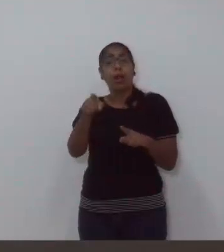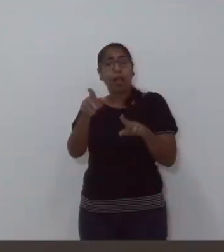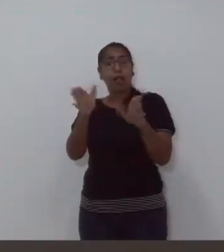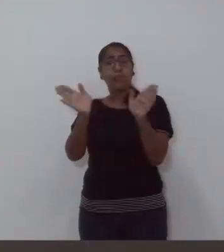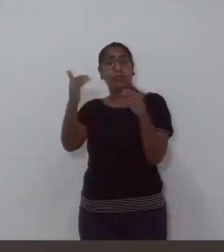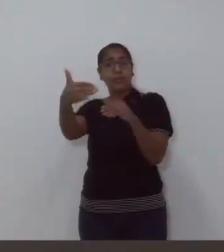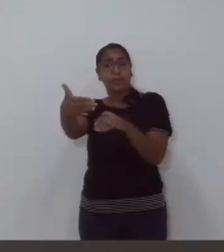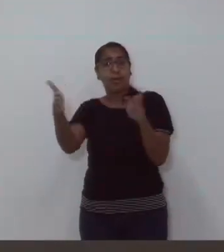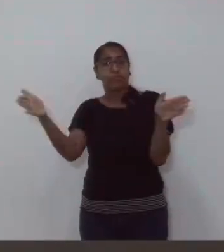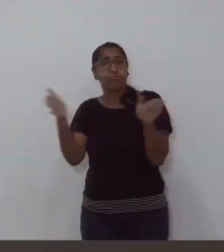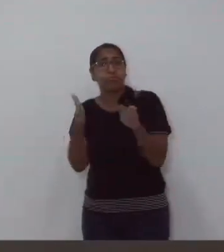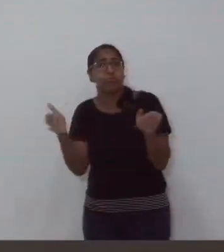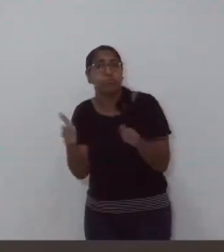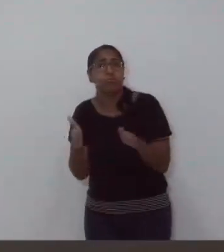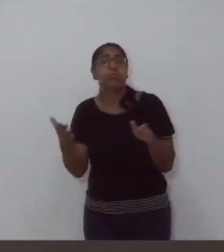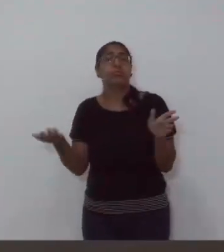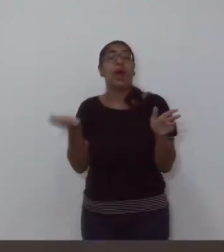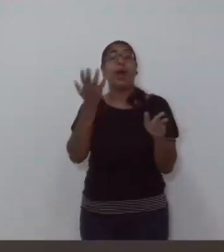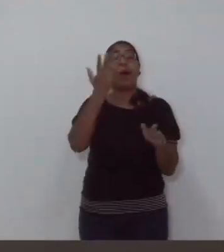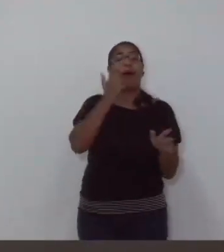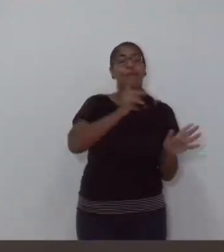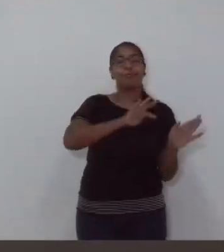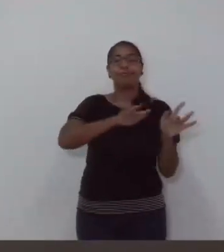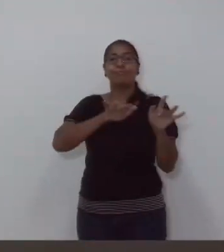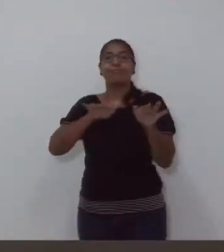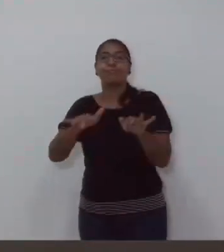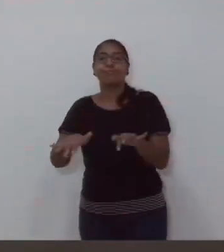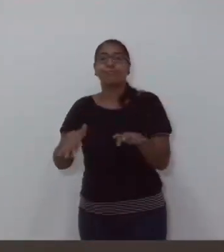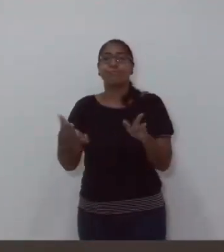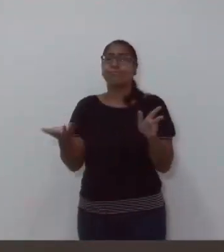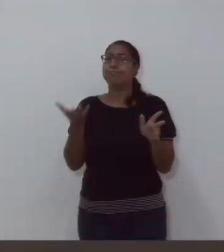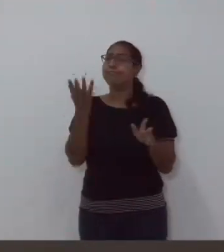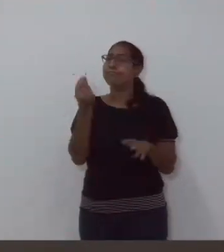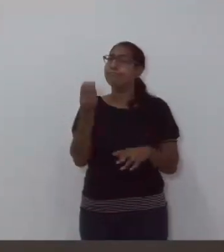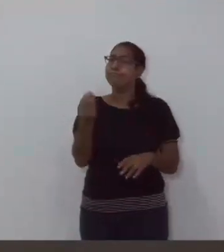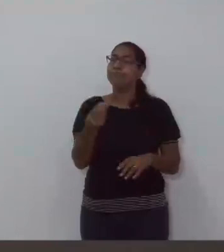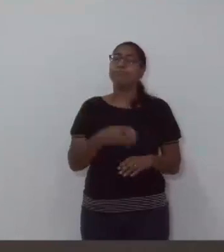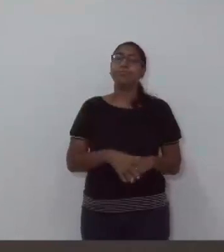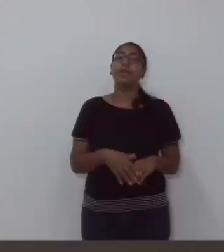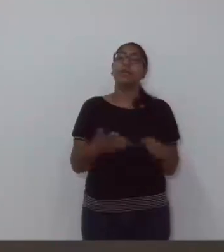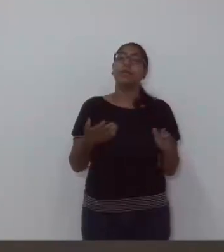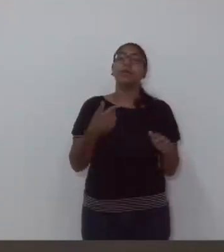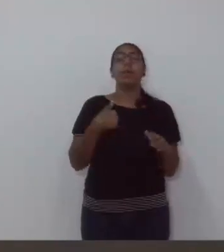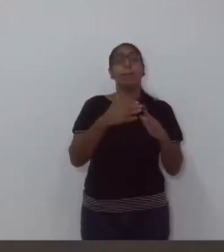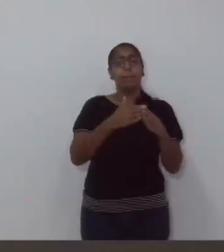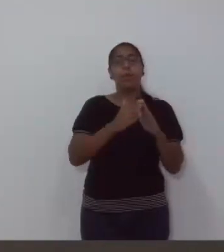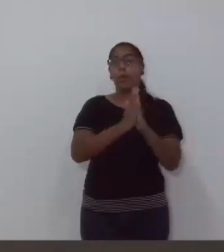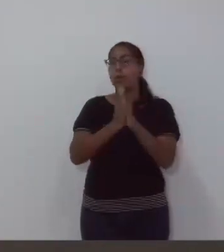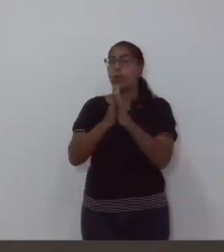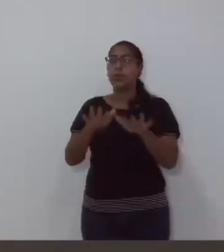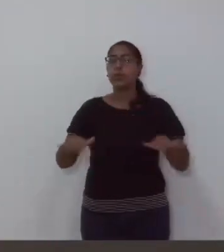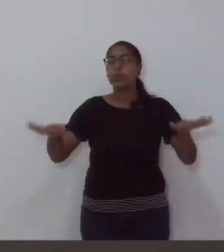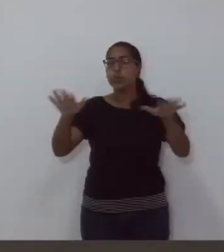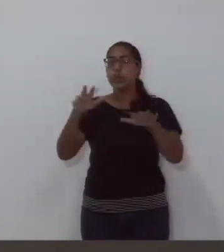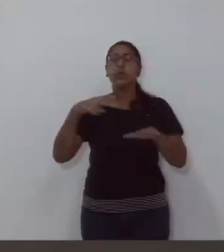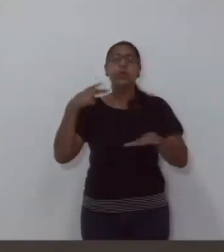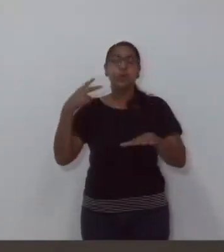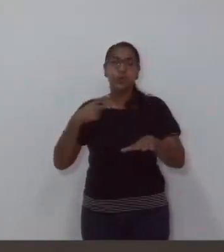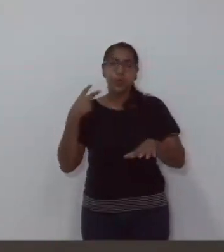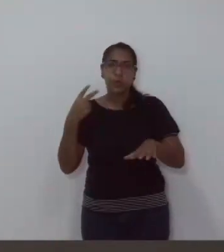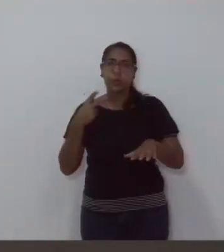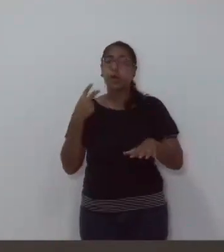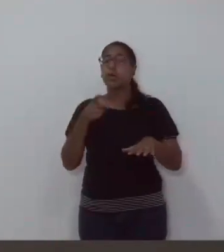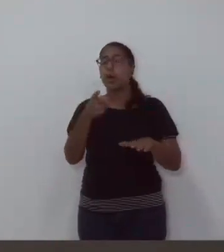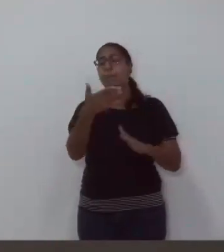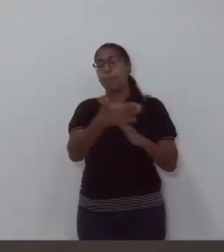bem menor do que o número de crianças atendentes. Tá? Então eu peço aos nobres vereadores que